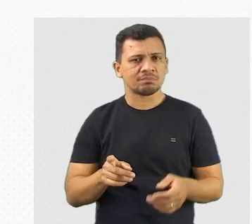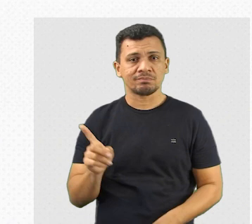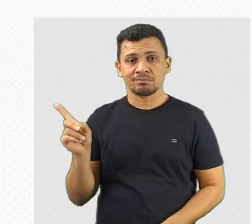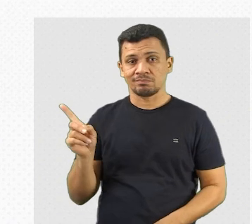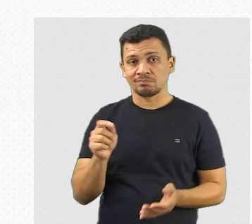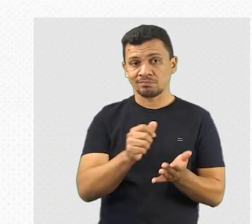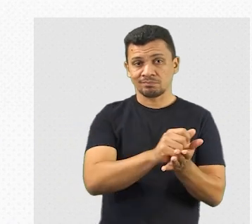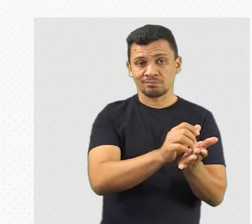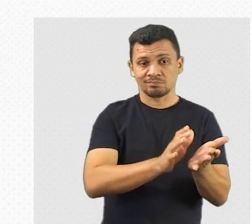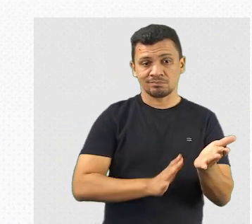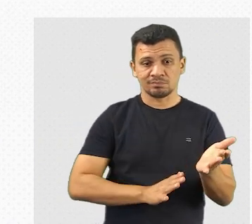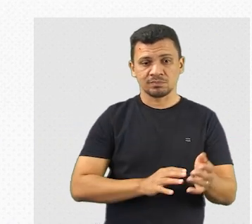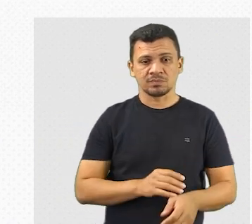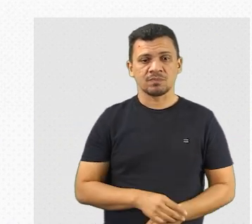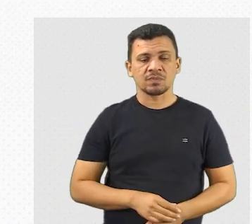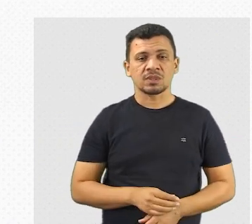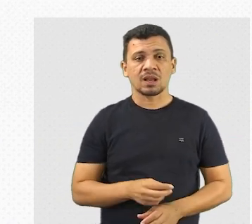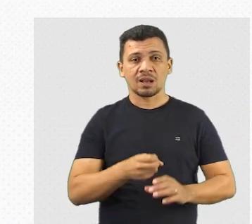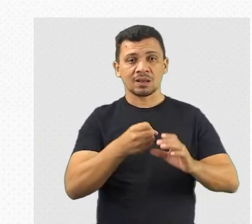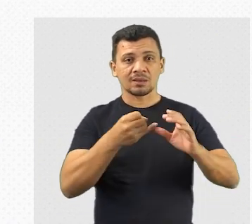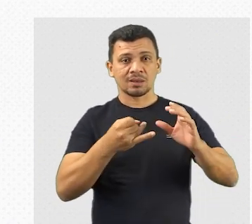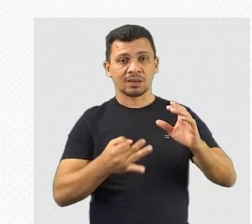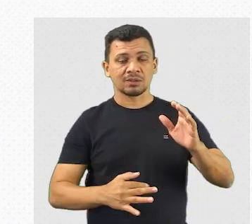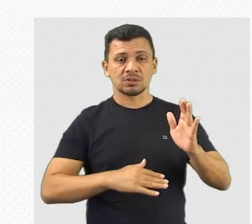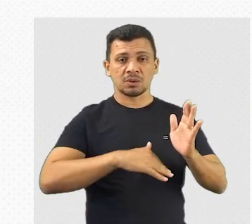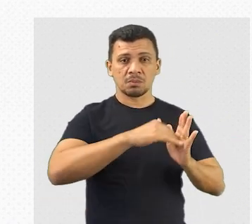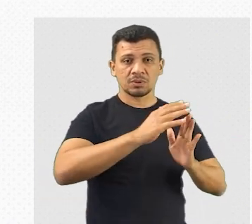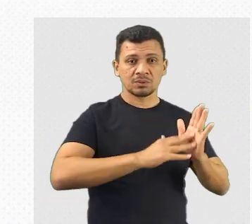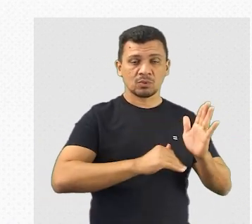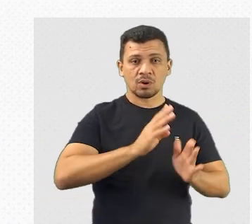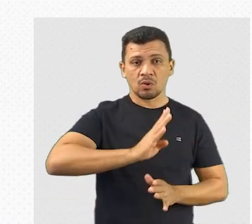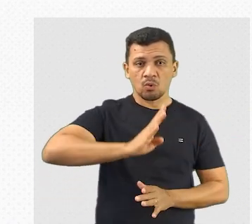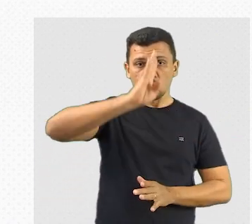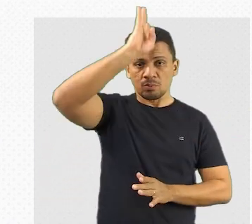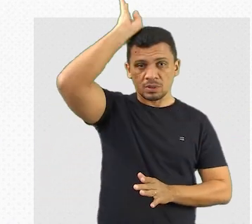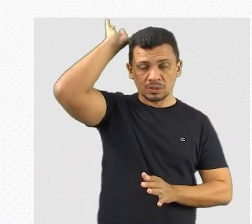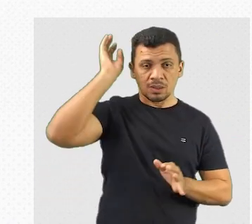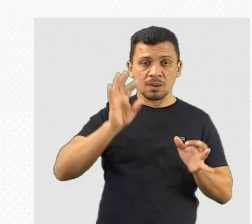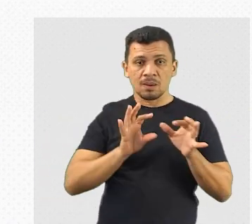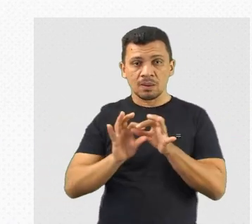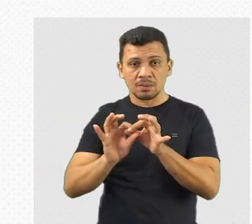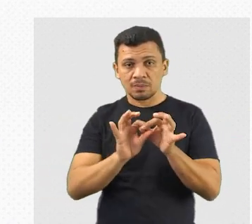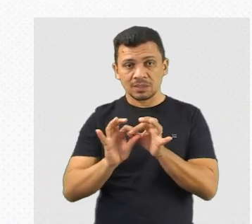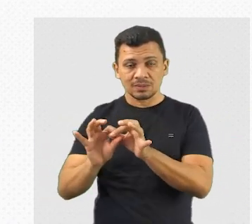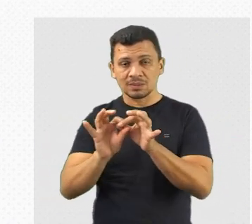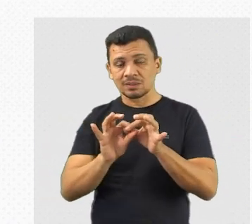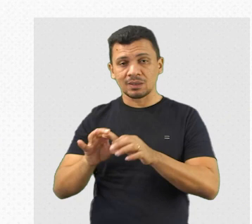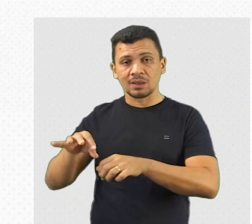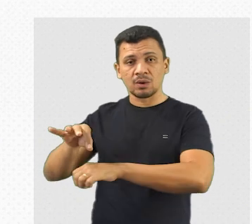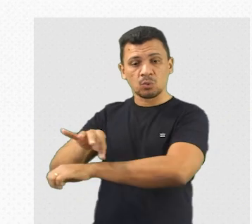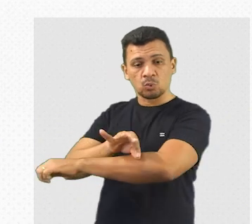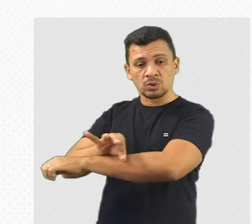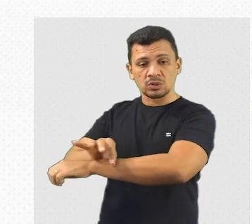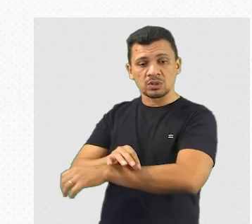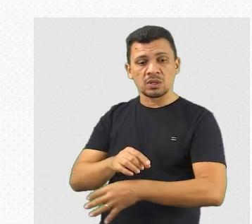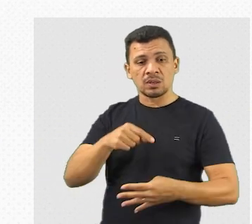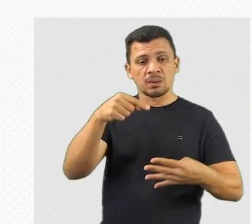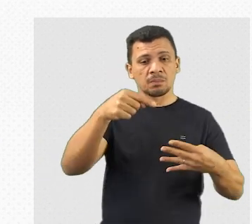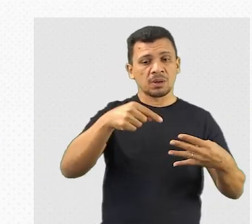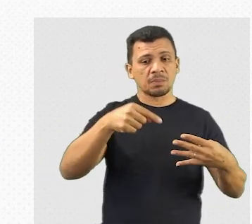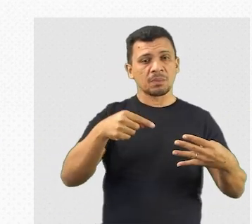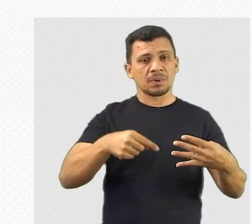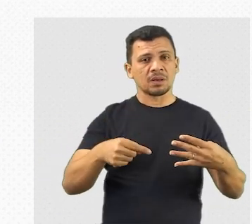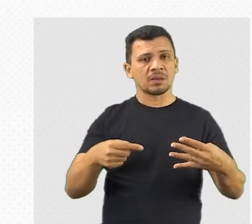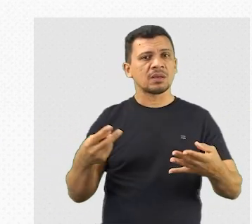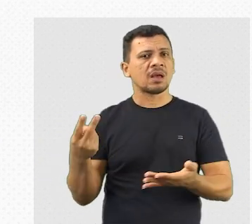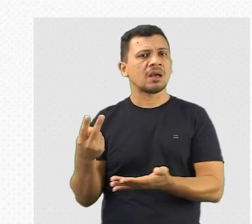entender. São características da pintura romana usada em parcerias com a arquitetura, todos os itens abaixo, com exceção de